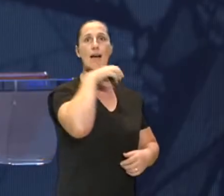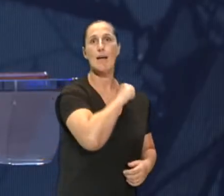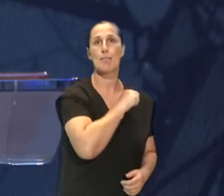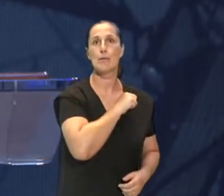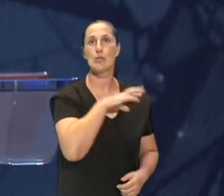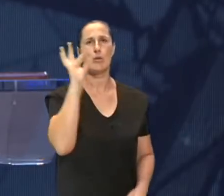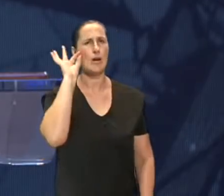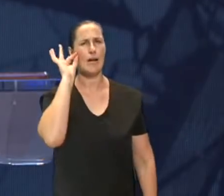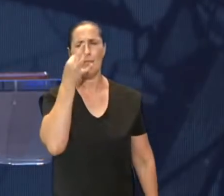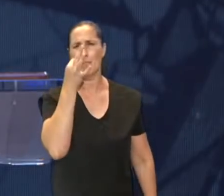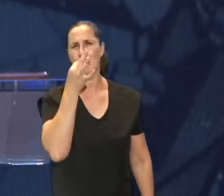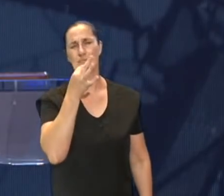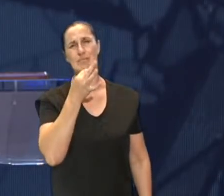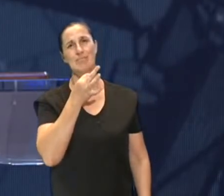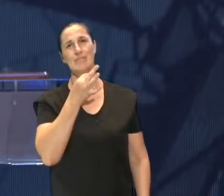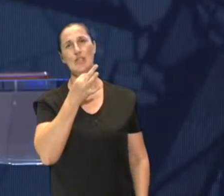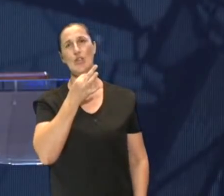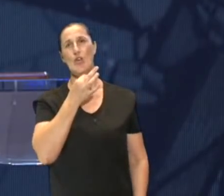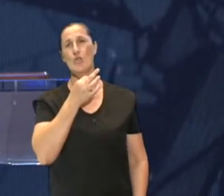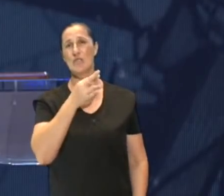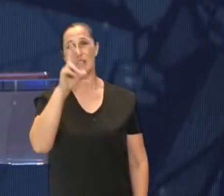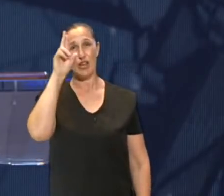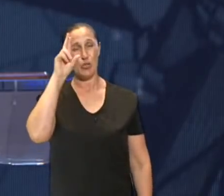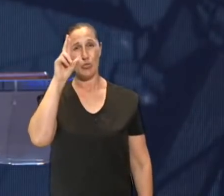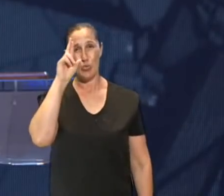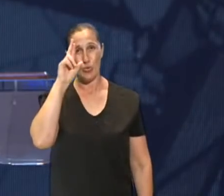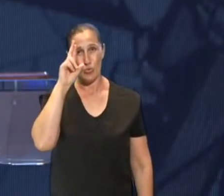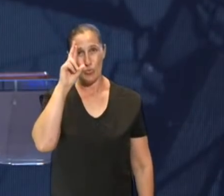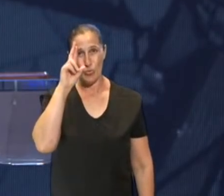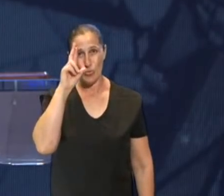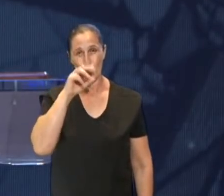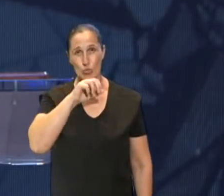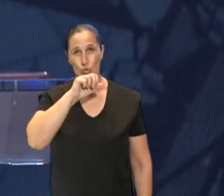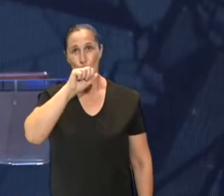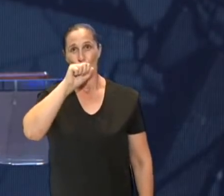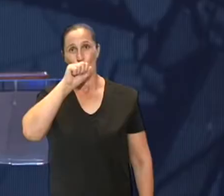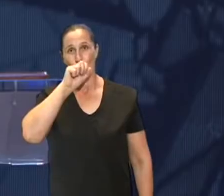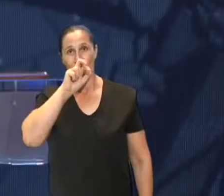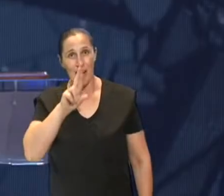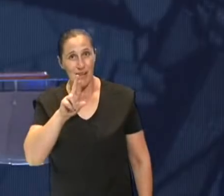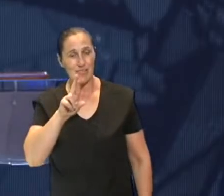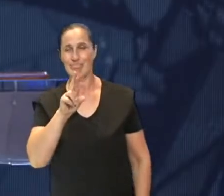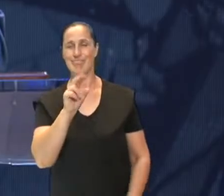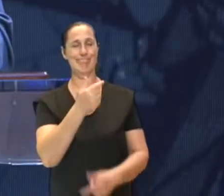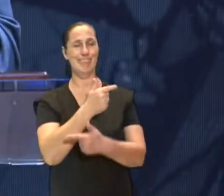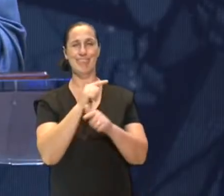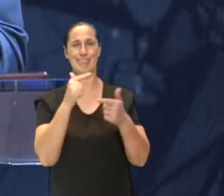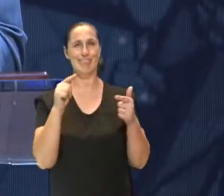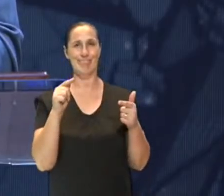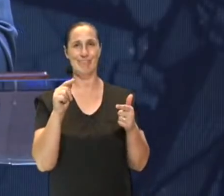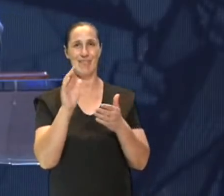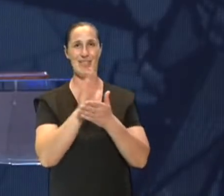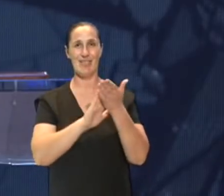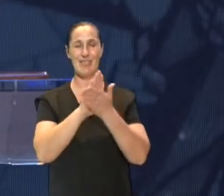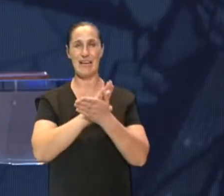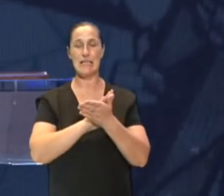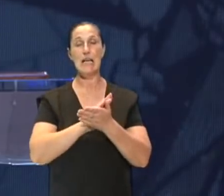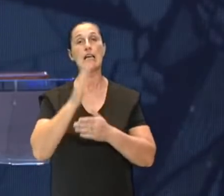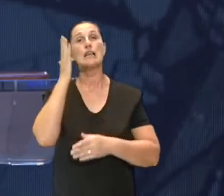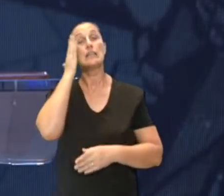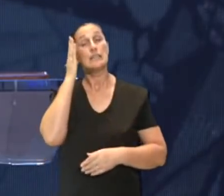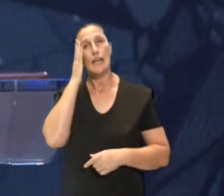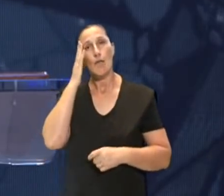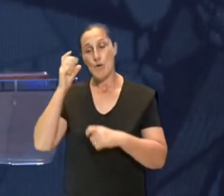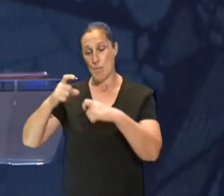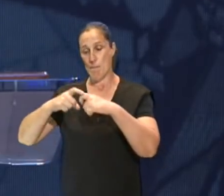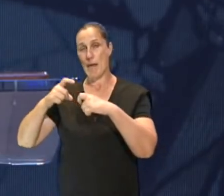não é dono nem do ar que você respira. Um dos médicos intensivistas, né, que fazem parte